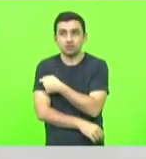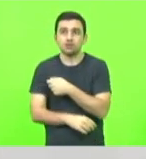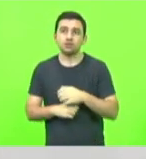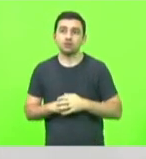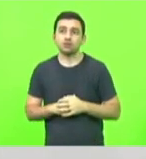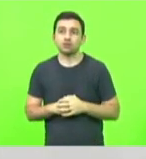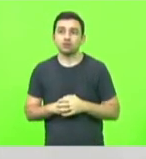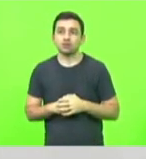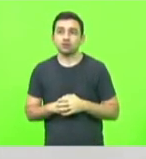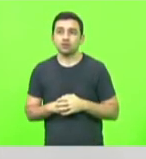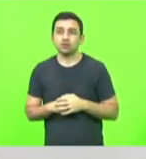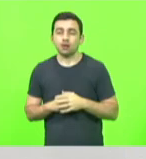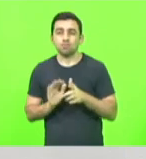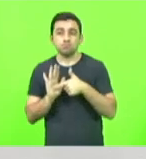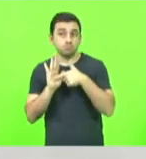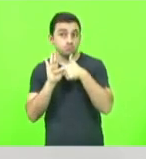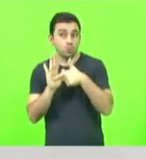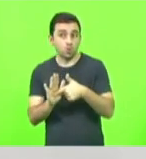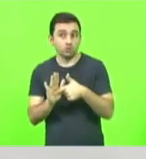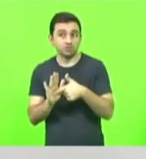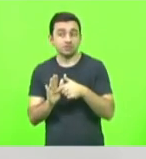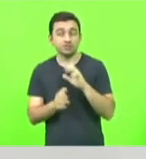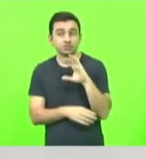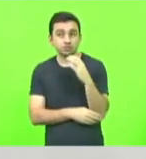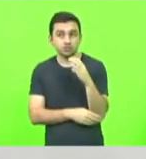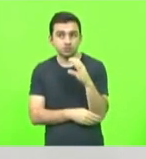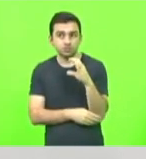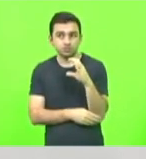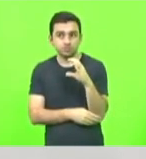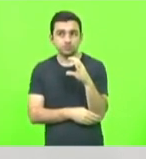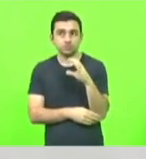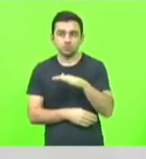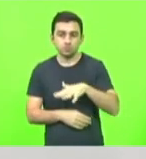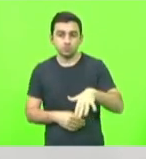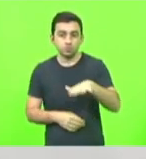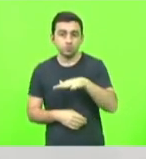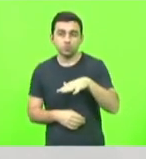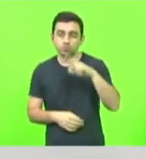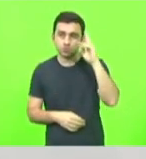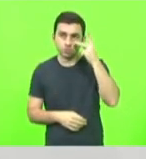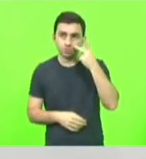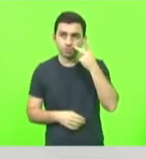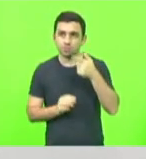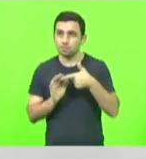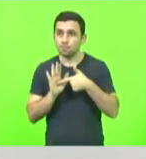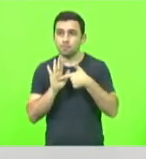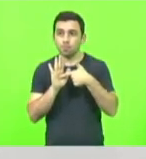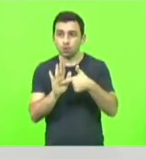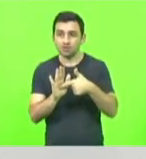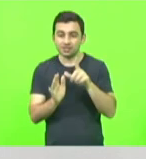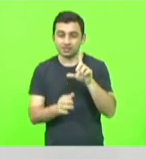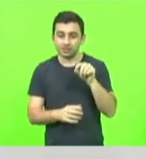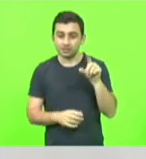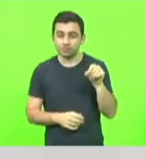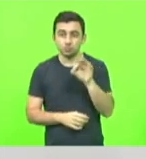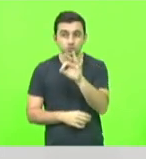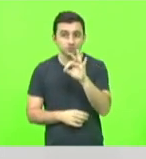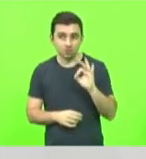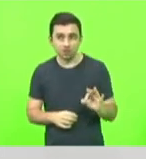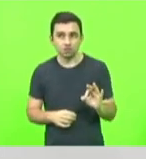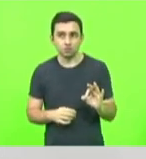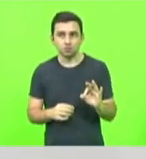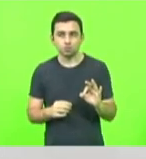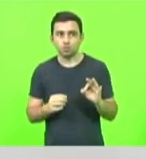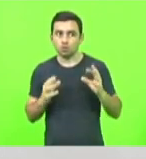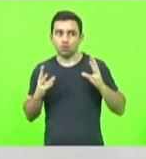em nenhuma das suas apresentações científicas, deputado Milton Obes, ela consegue dar 100% de eficácia,